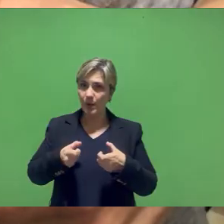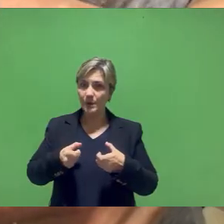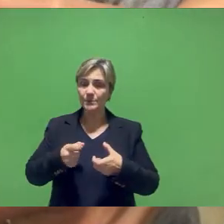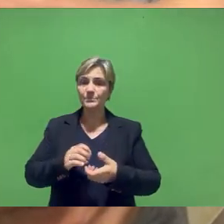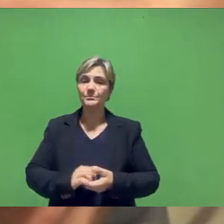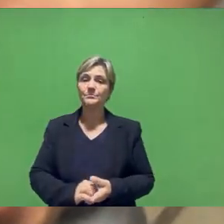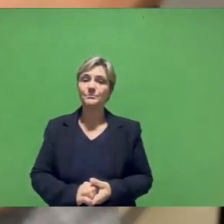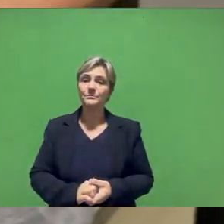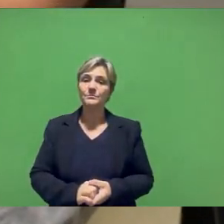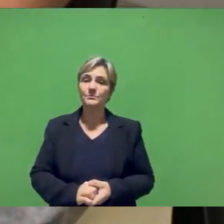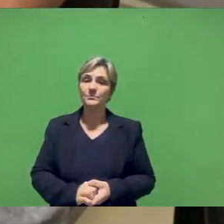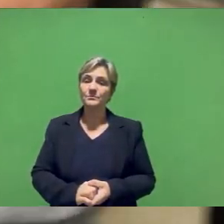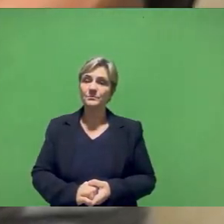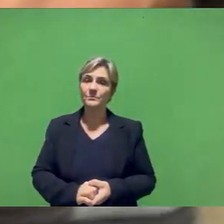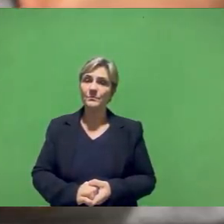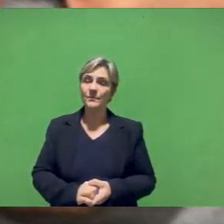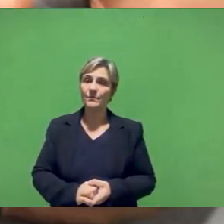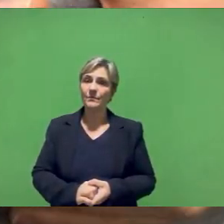daí